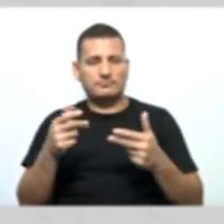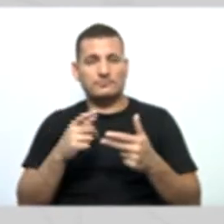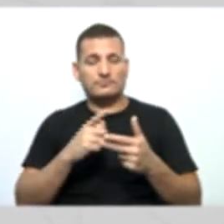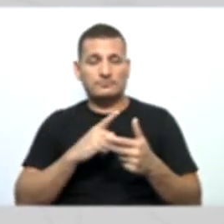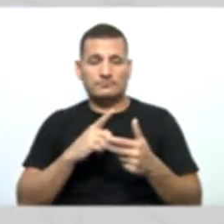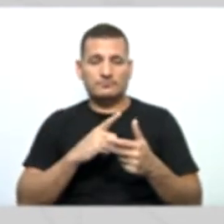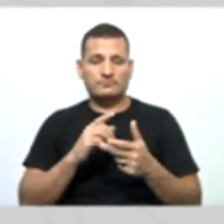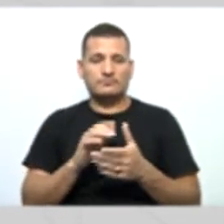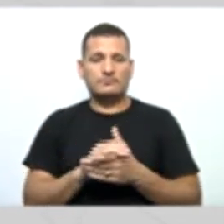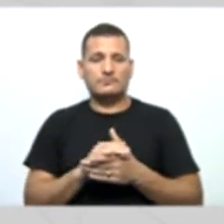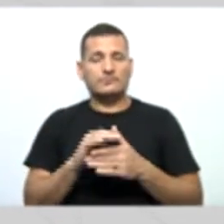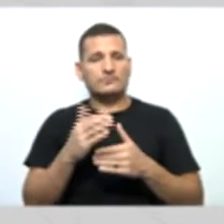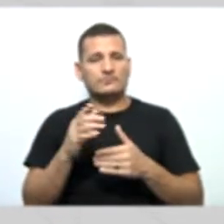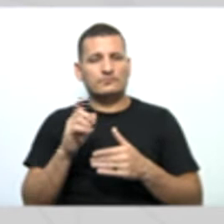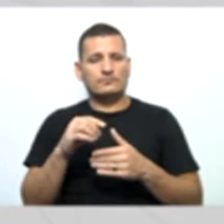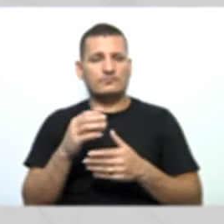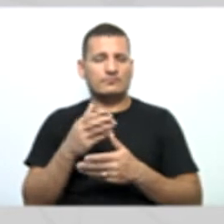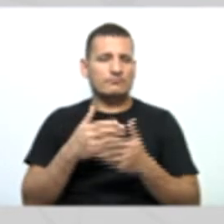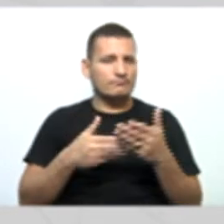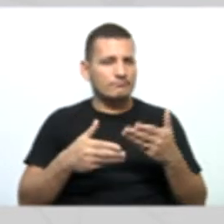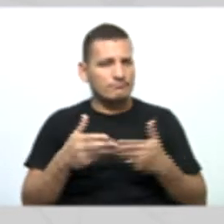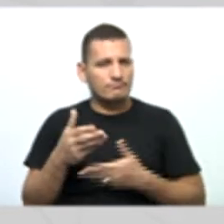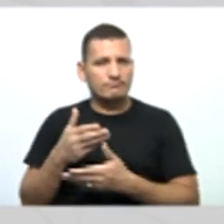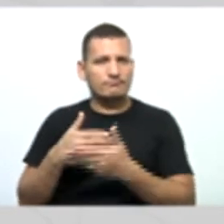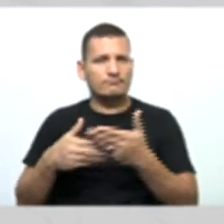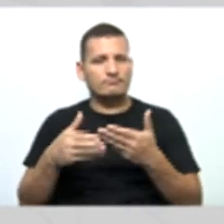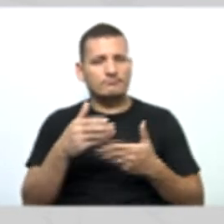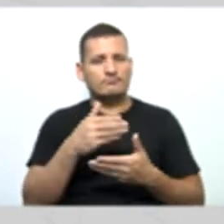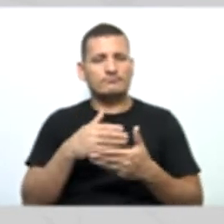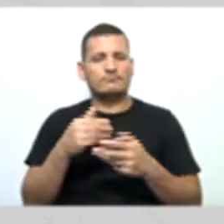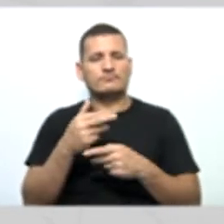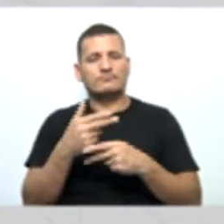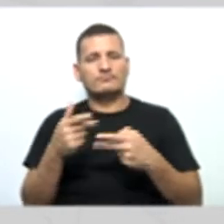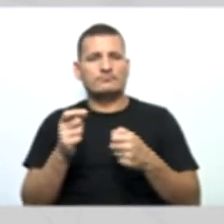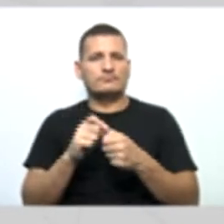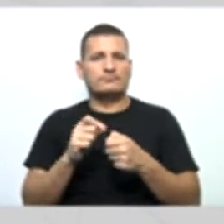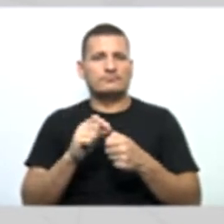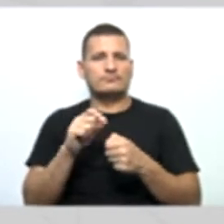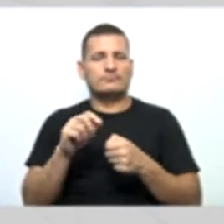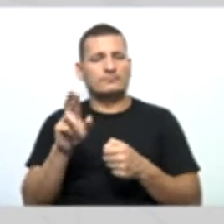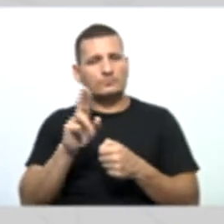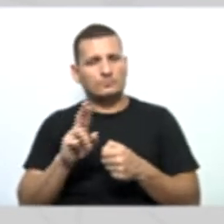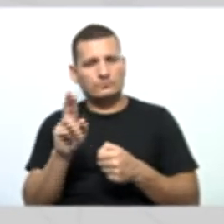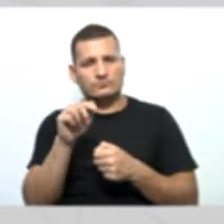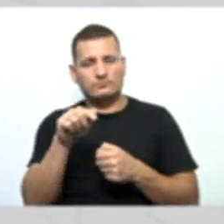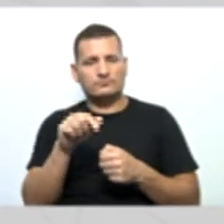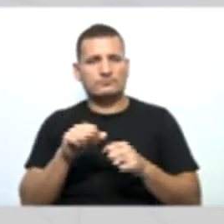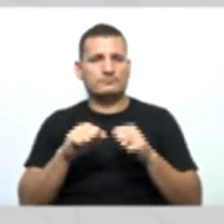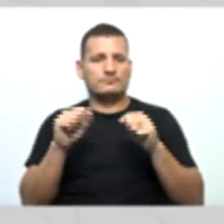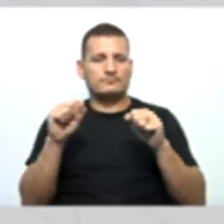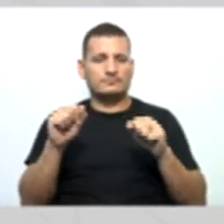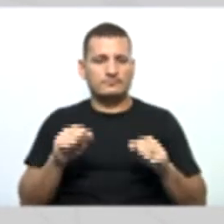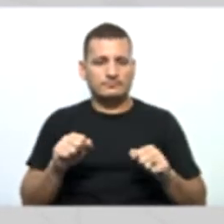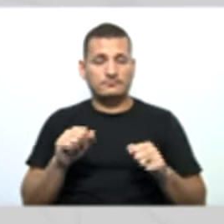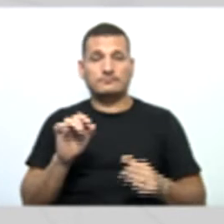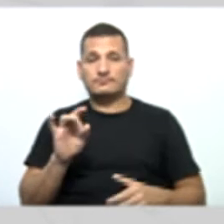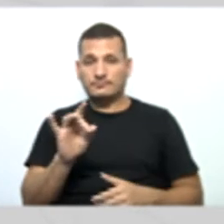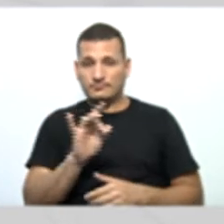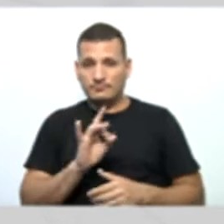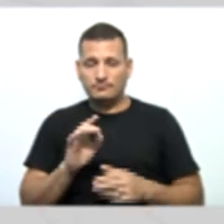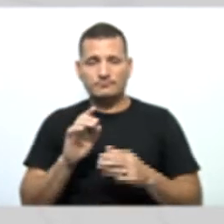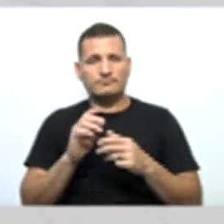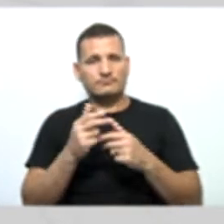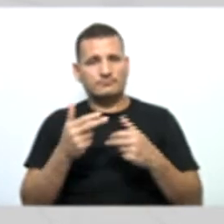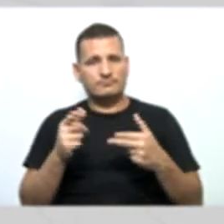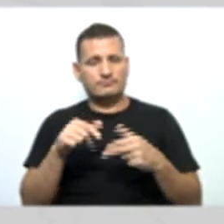consiste de objeto em colaboração com objetos de realizar as funcionalidades desse sistema. Cada objeto é